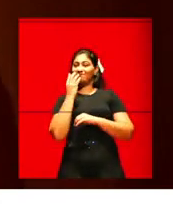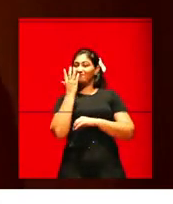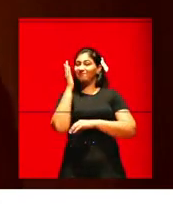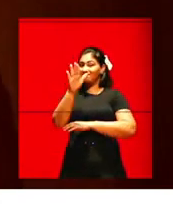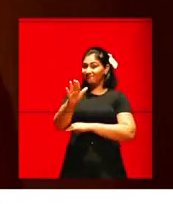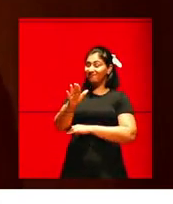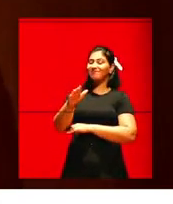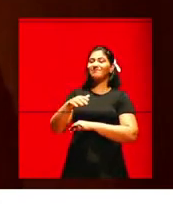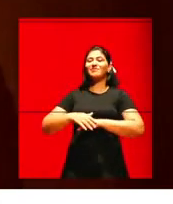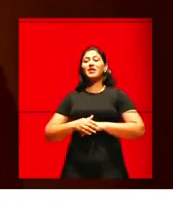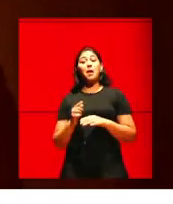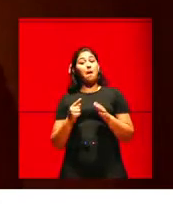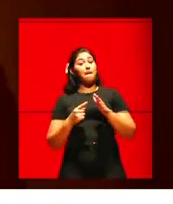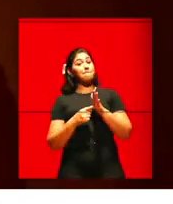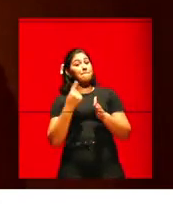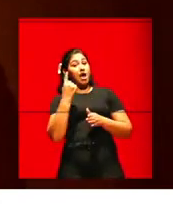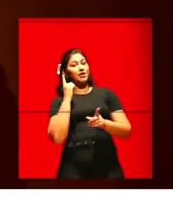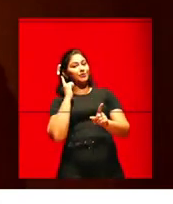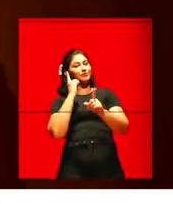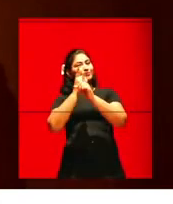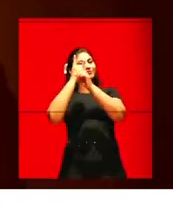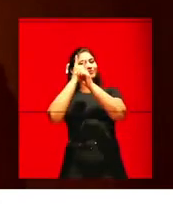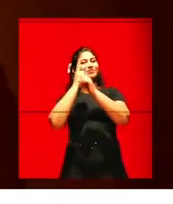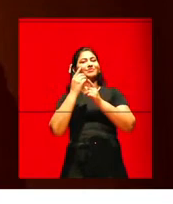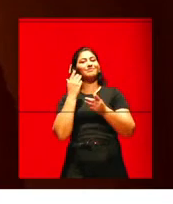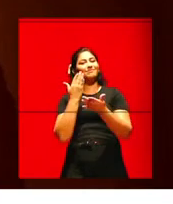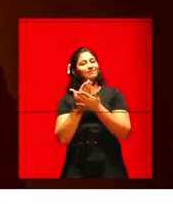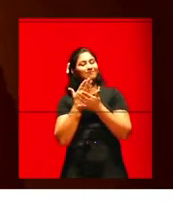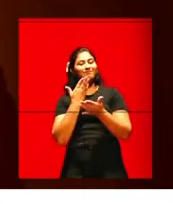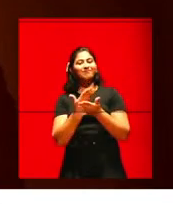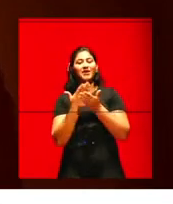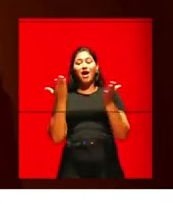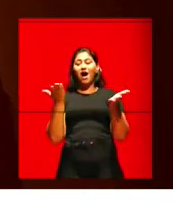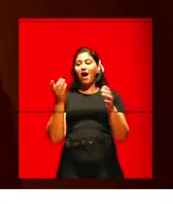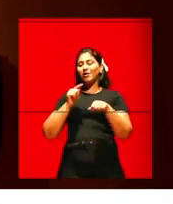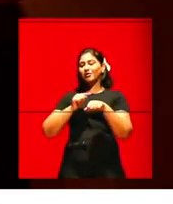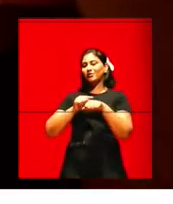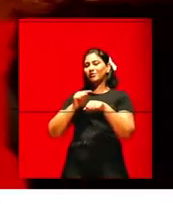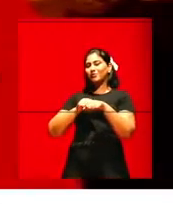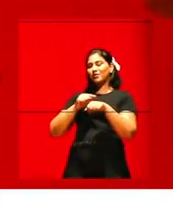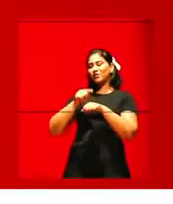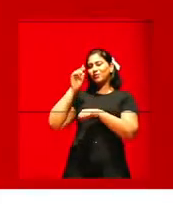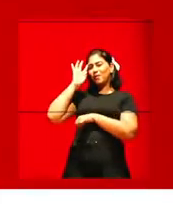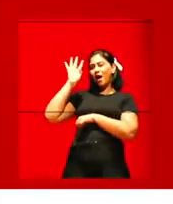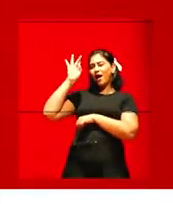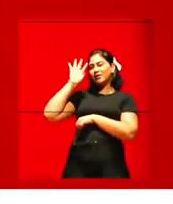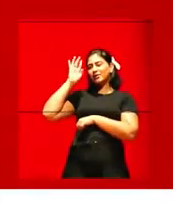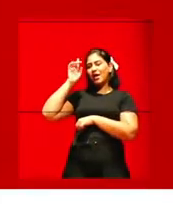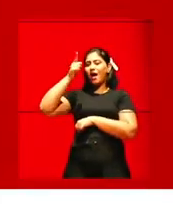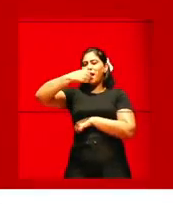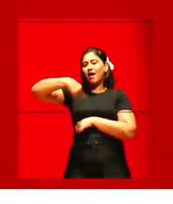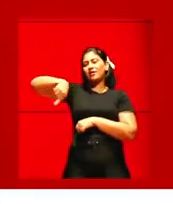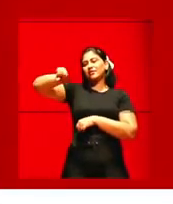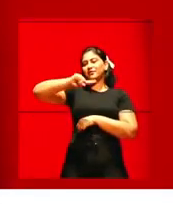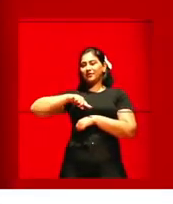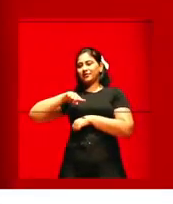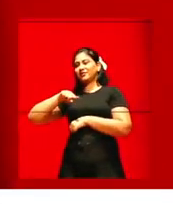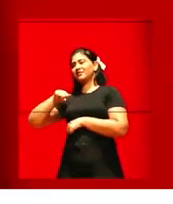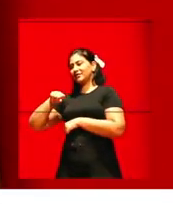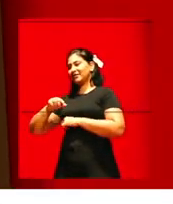Esse é o nosso primeiro encontro, né? Esse momento foi pensado para vocês.